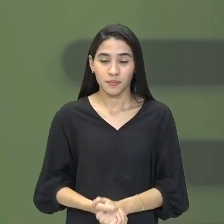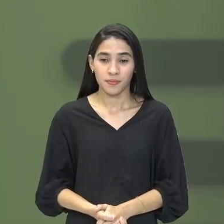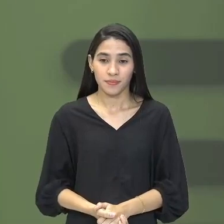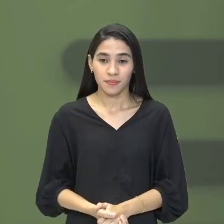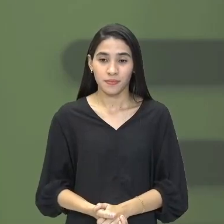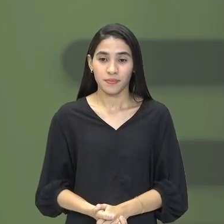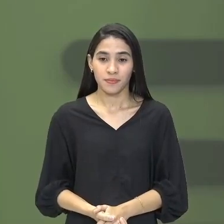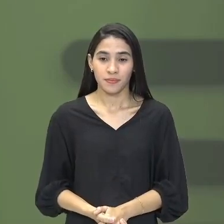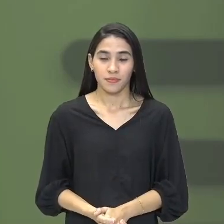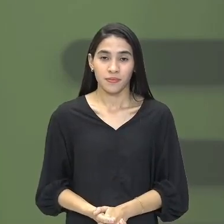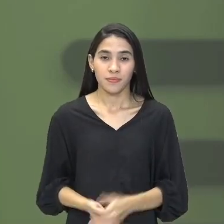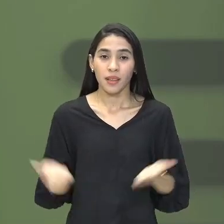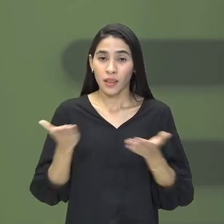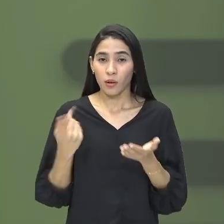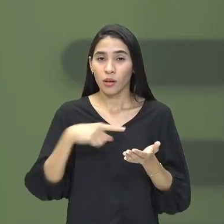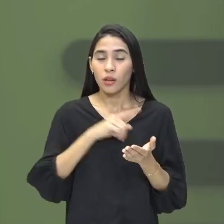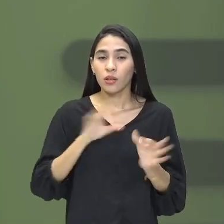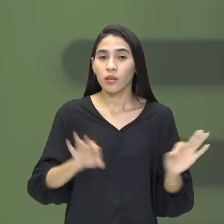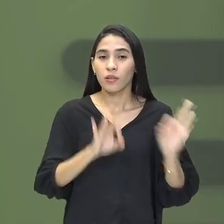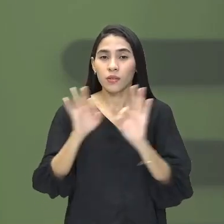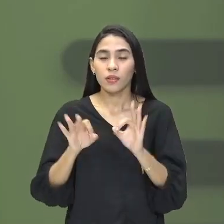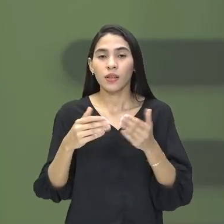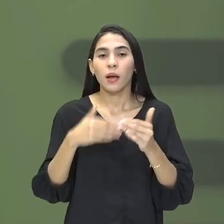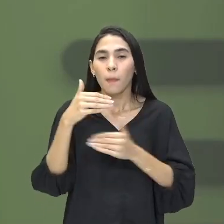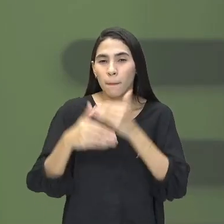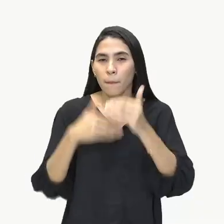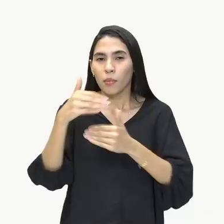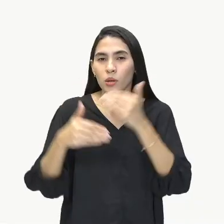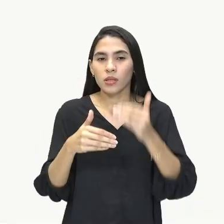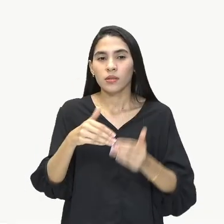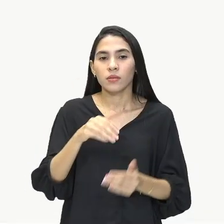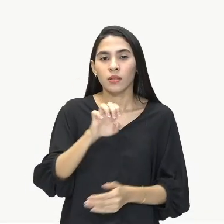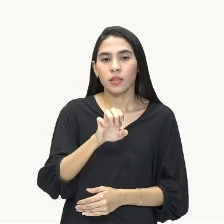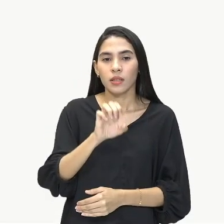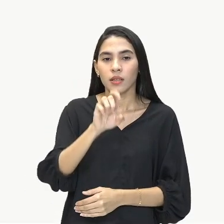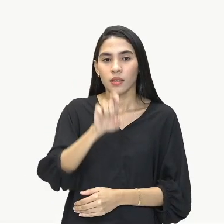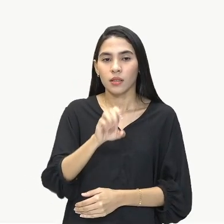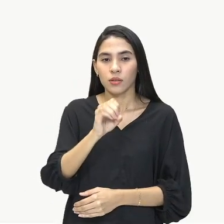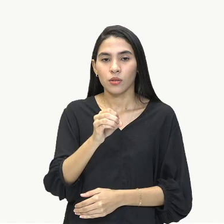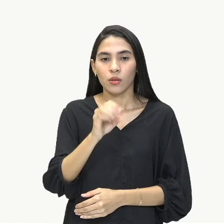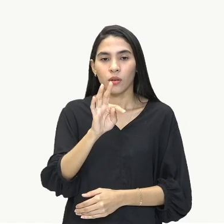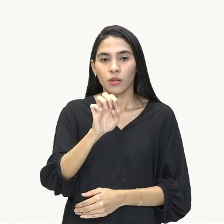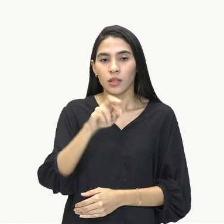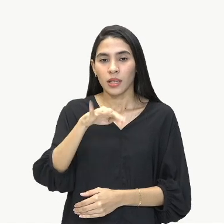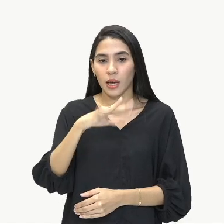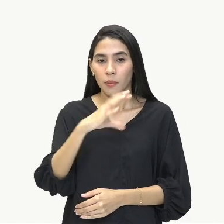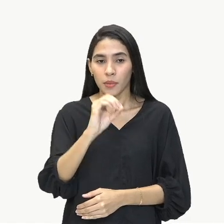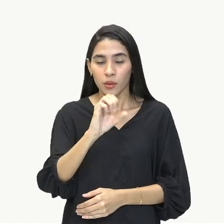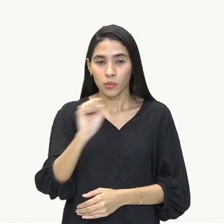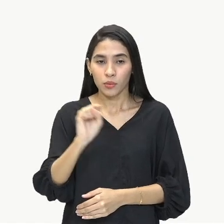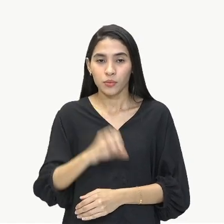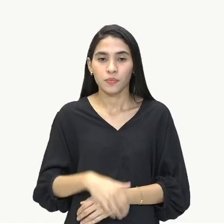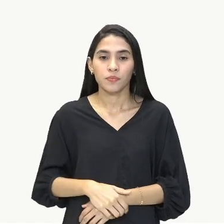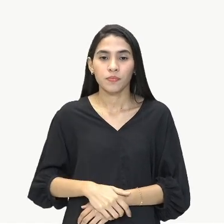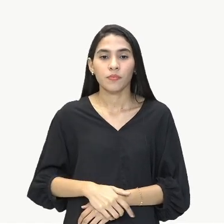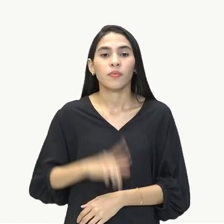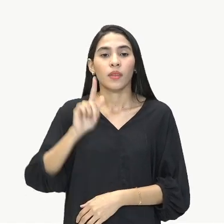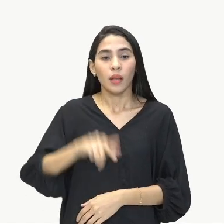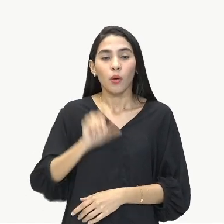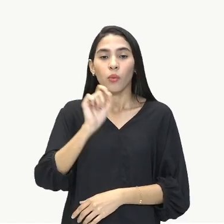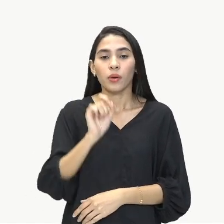E agora, vamos ver o que são processos exotérmicos. São aqueles em que